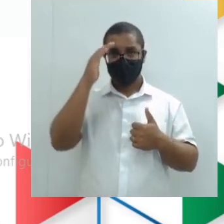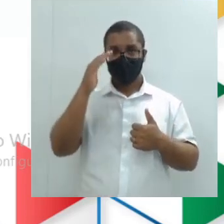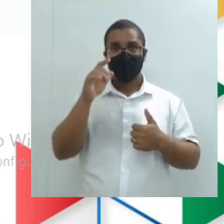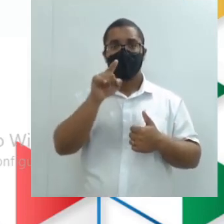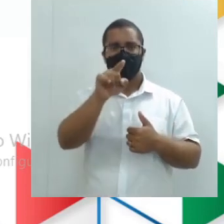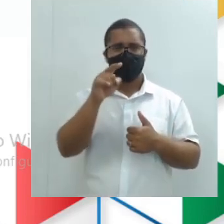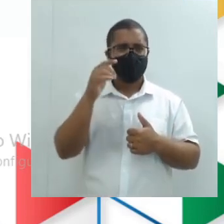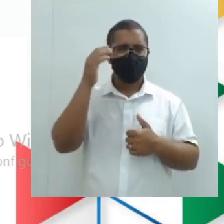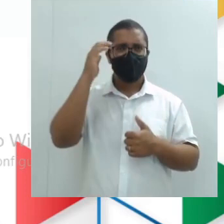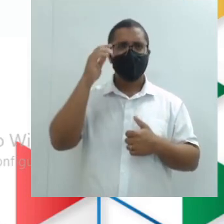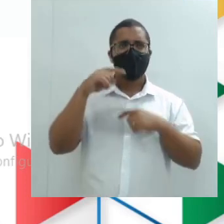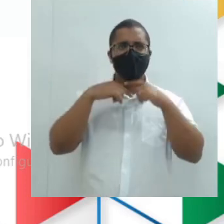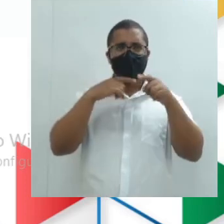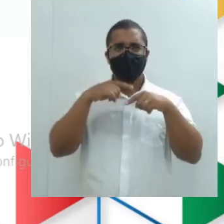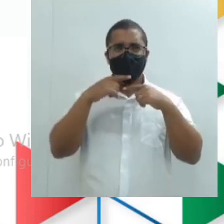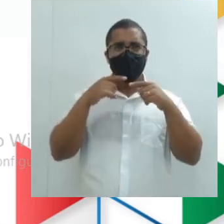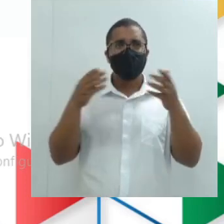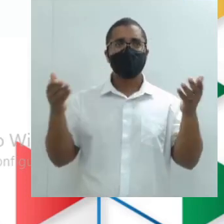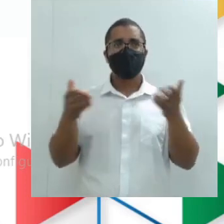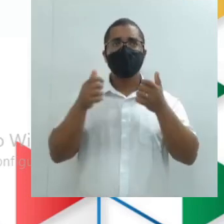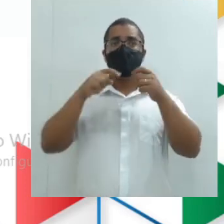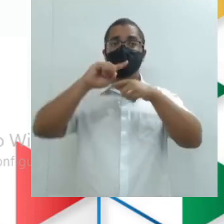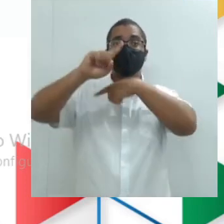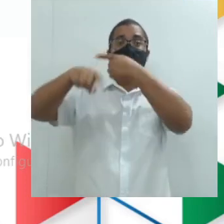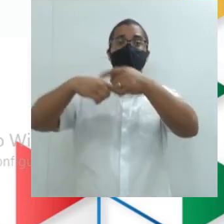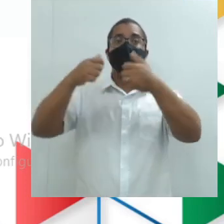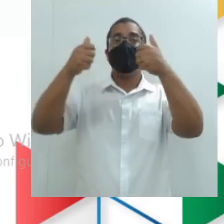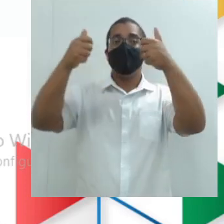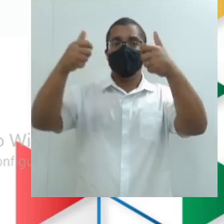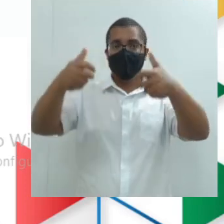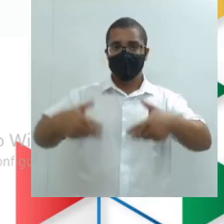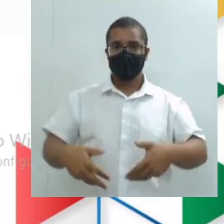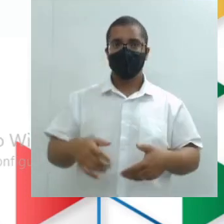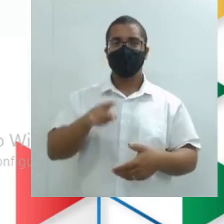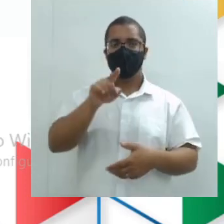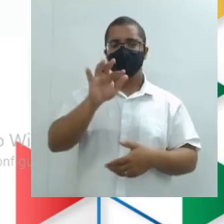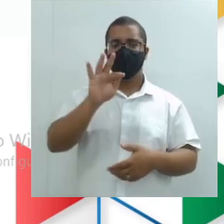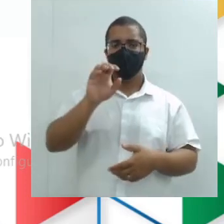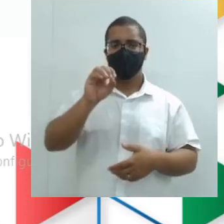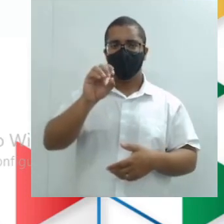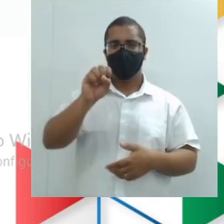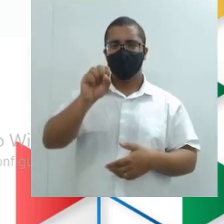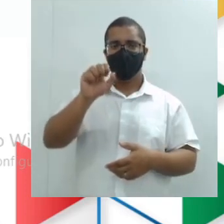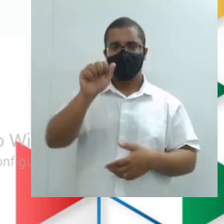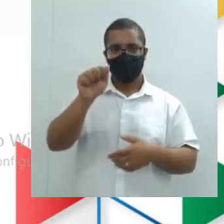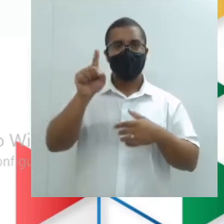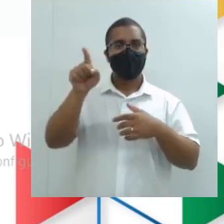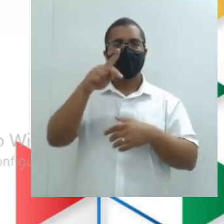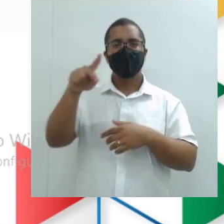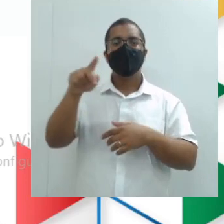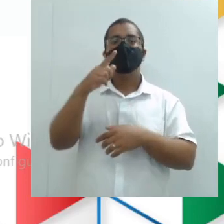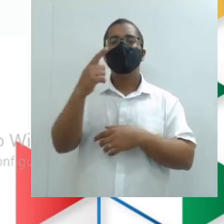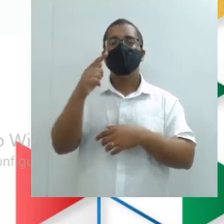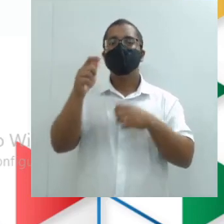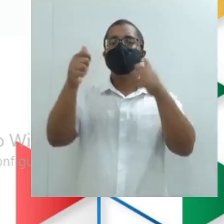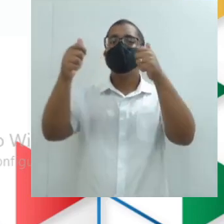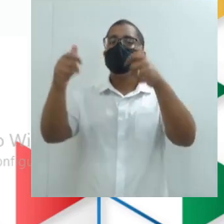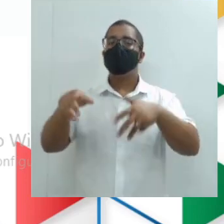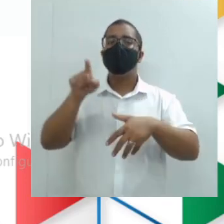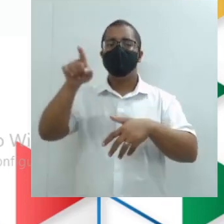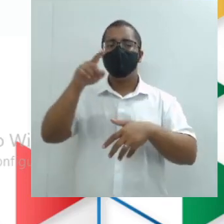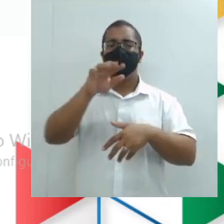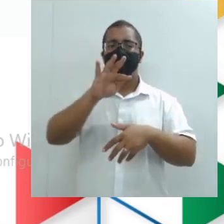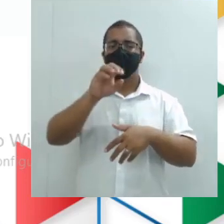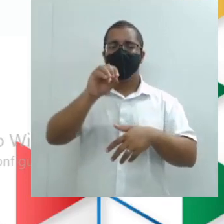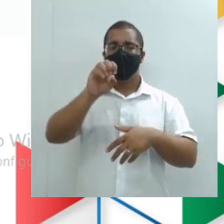você tinha dúvida lá da fossa, eu vou mostrar depois para vocês. Pede ao professor lá de geografia para falar um pouquinho dessa fossa do Porto Rico, que